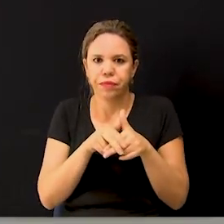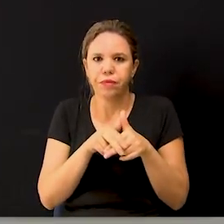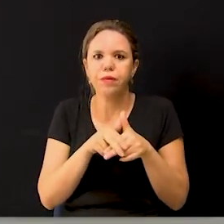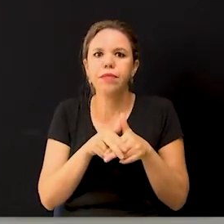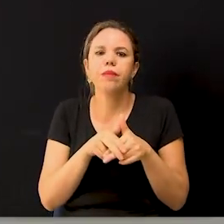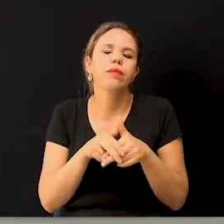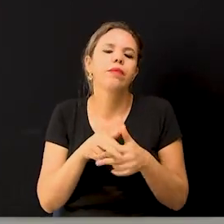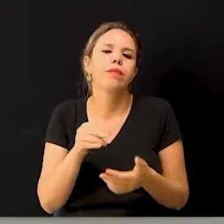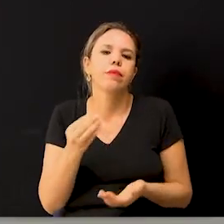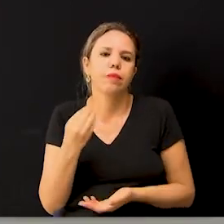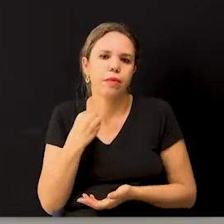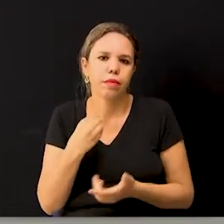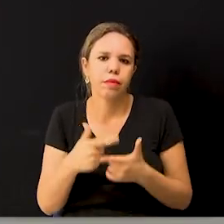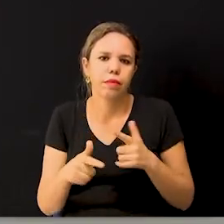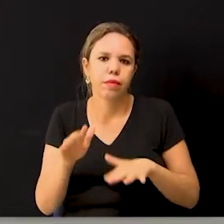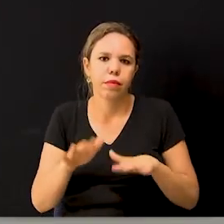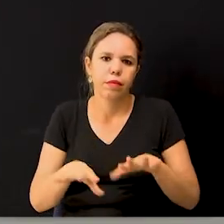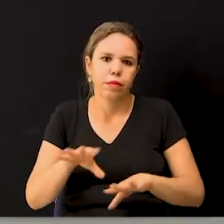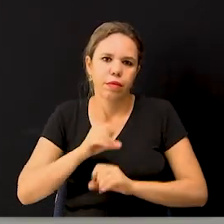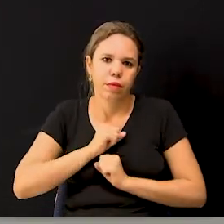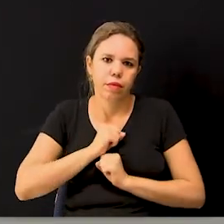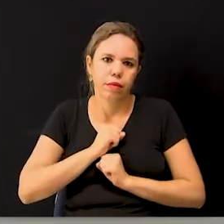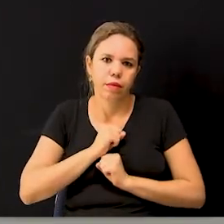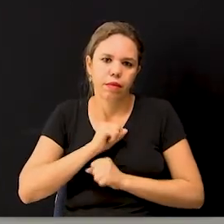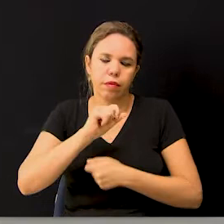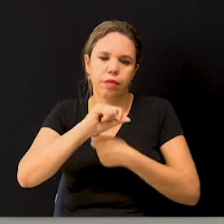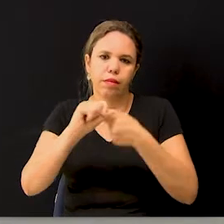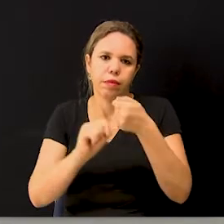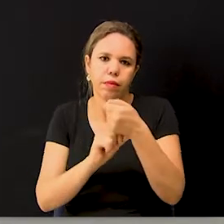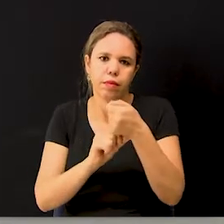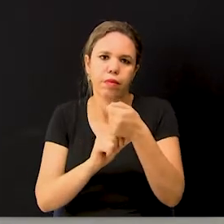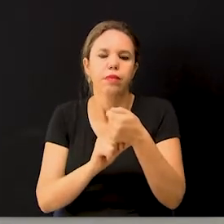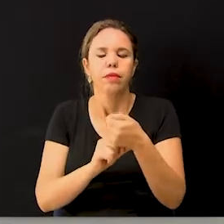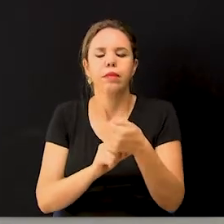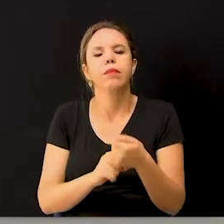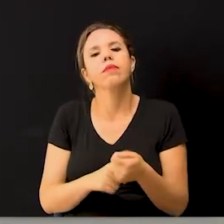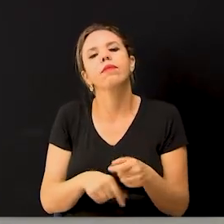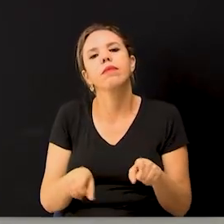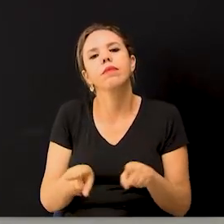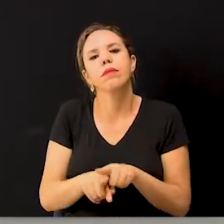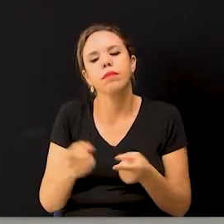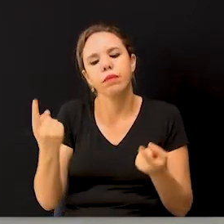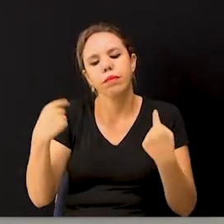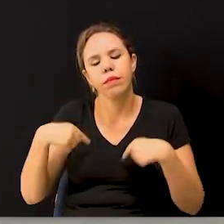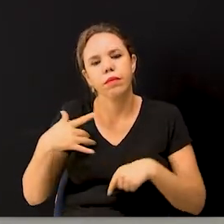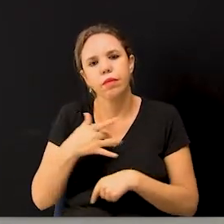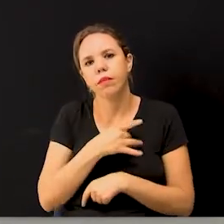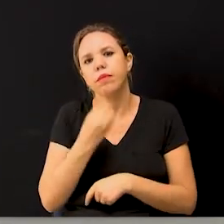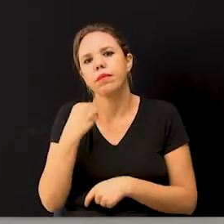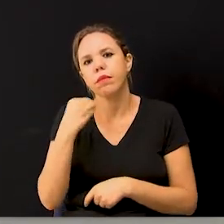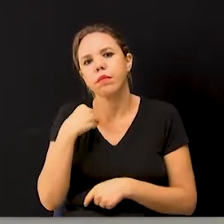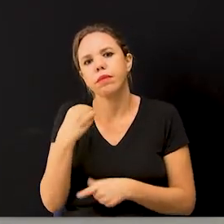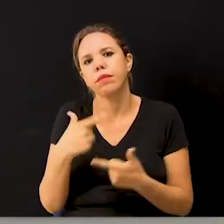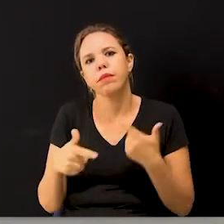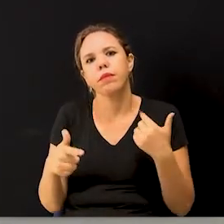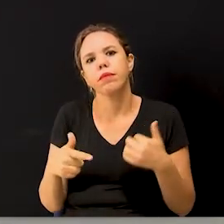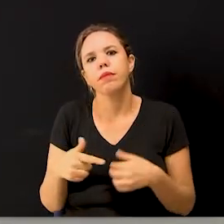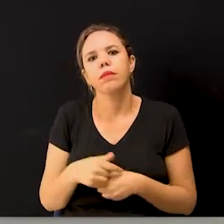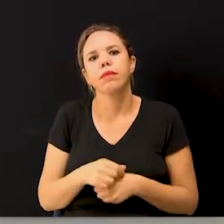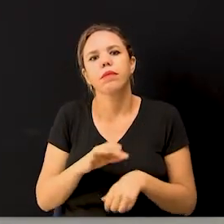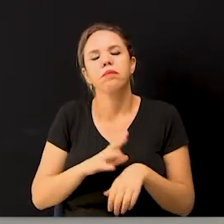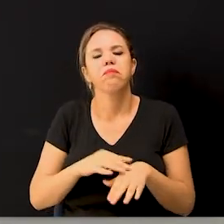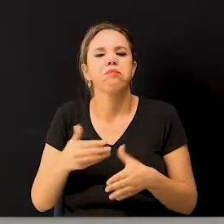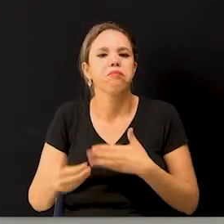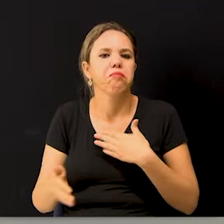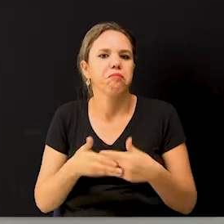da descompensação, são acometidas pela variante Ômicron, descompensa o seu quadro, seja por qual for a